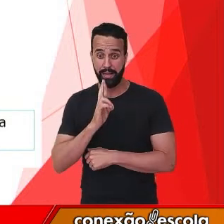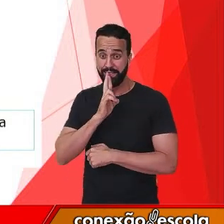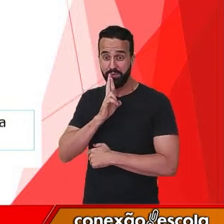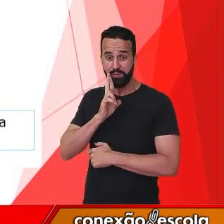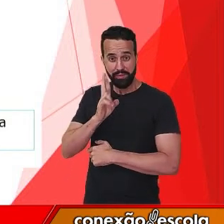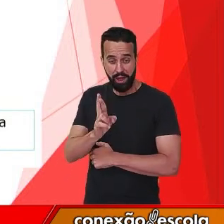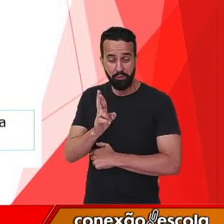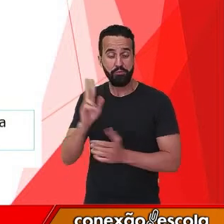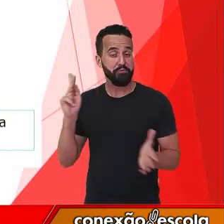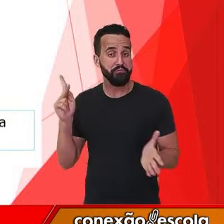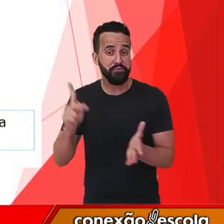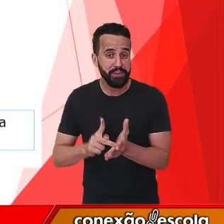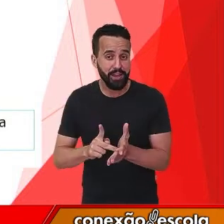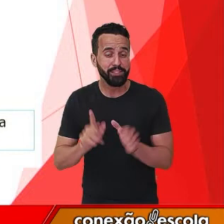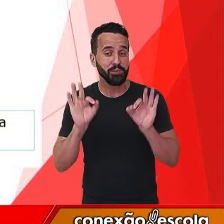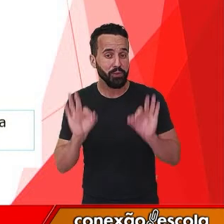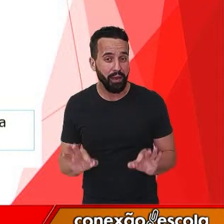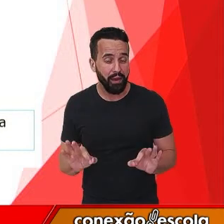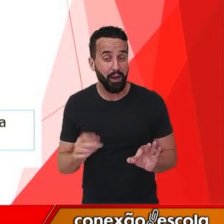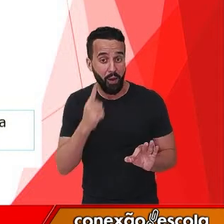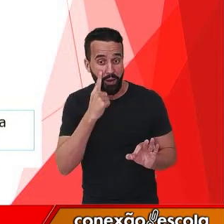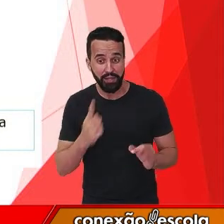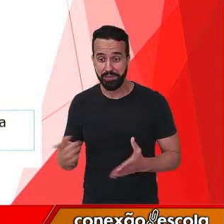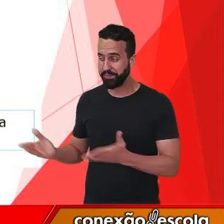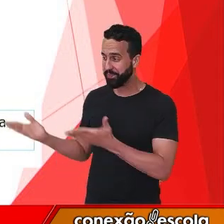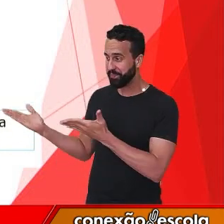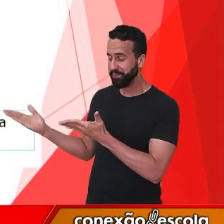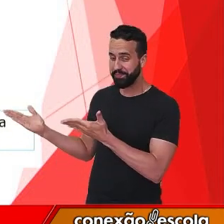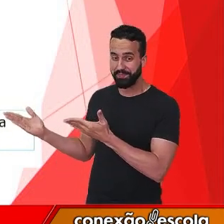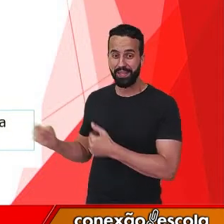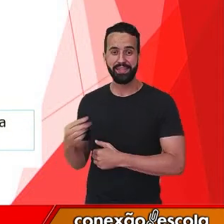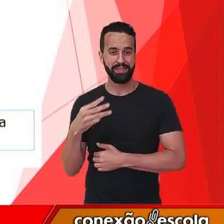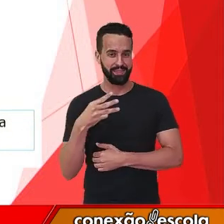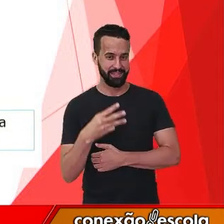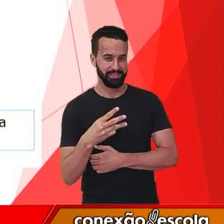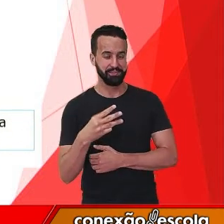na realidade foram aí de